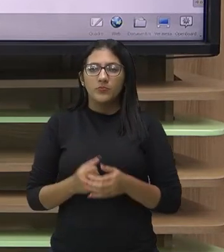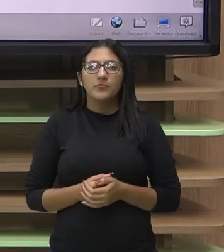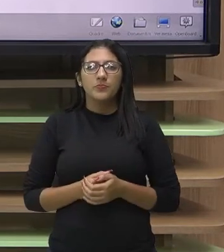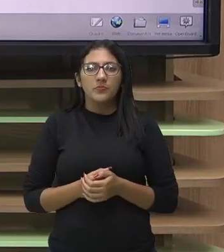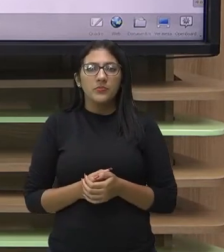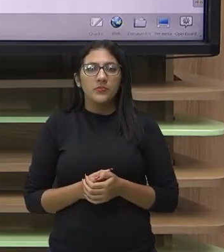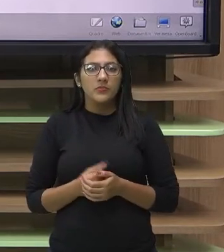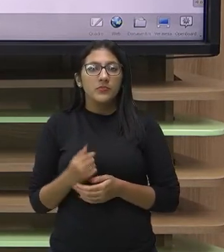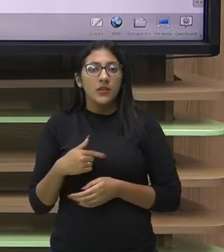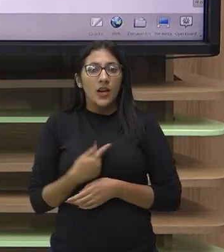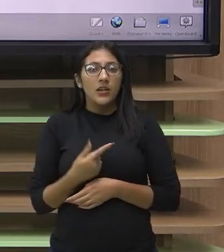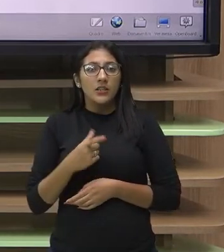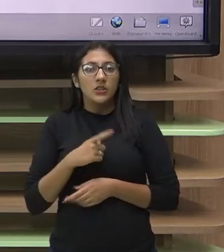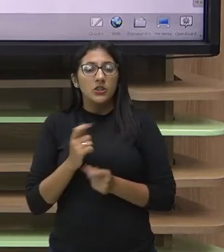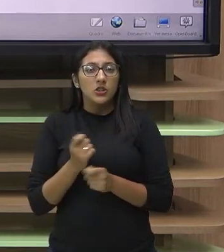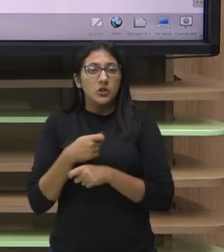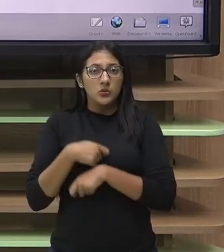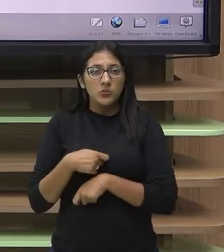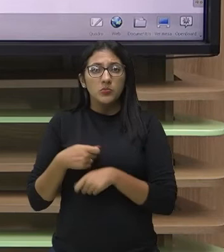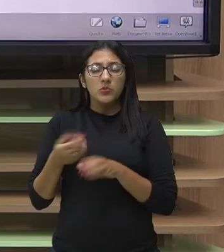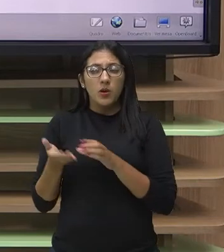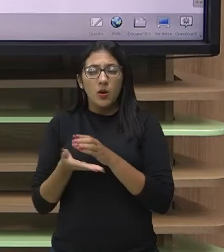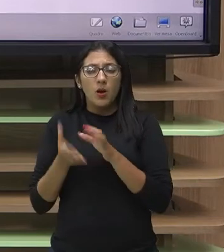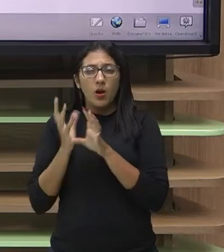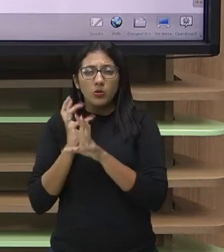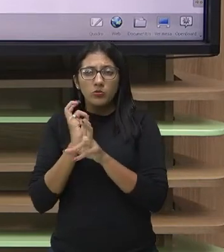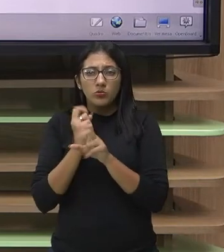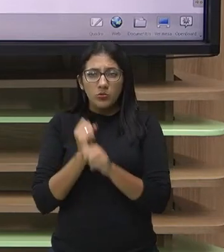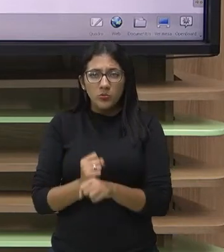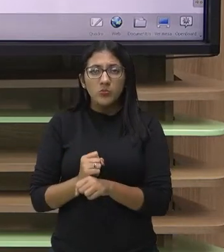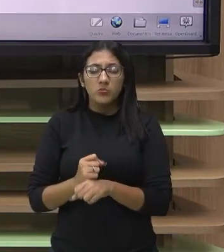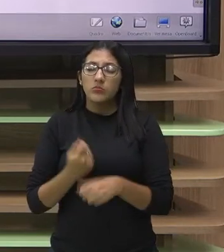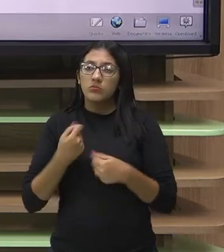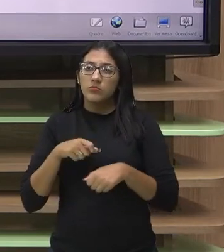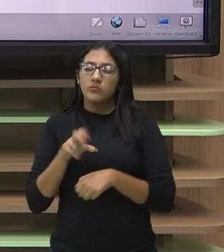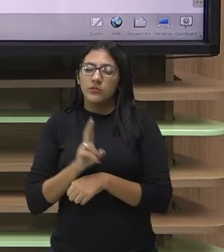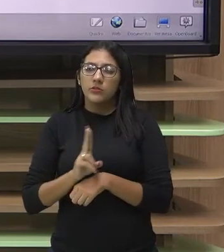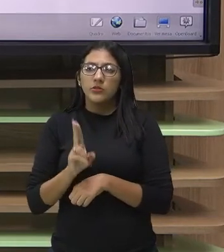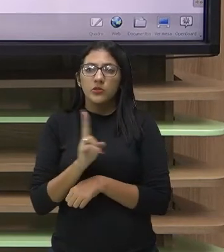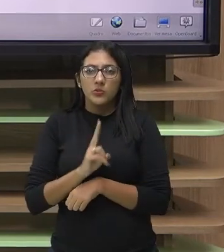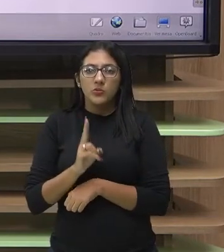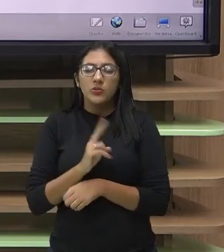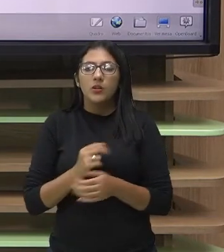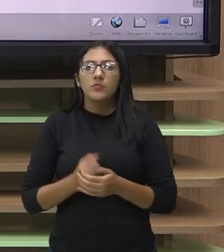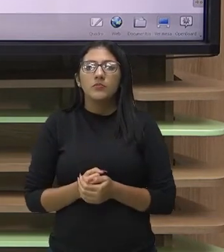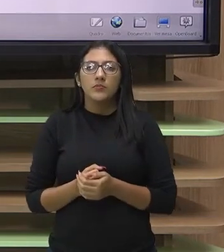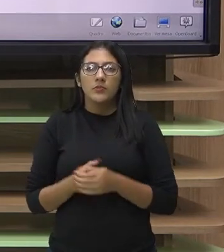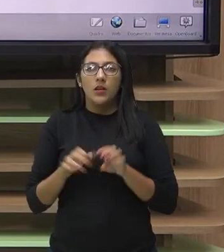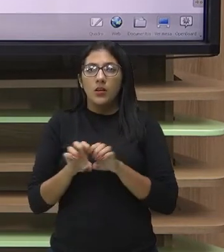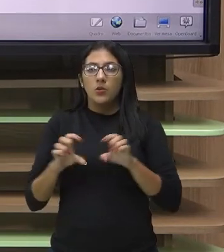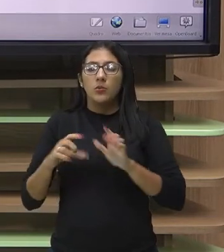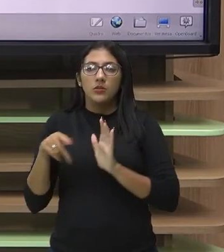eu calcular essa base aqui do cilindro, né, eu vou utilizar a fórmula